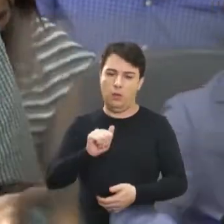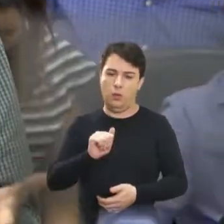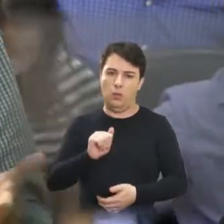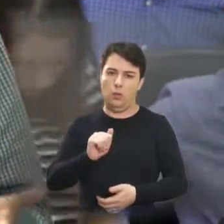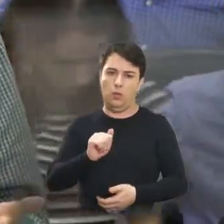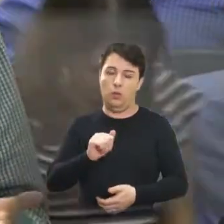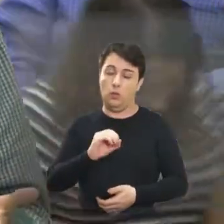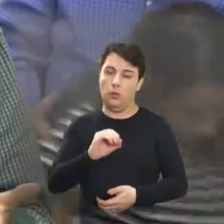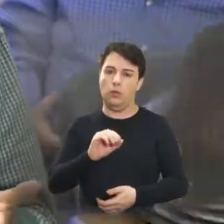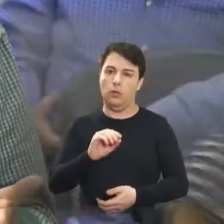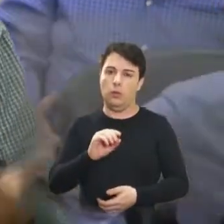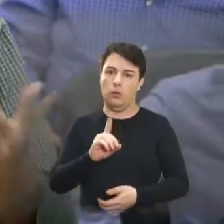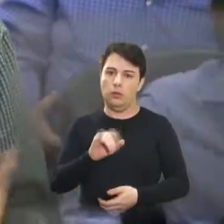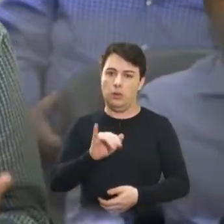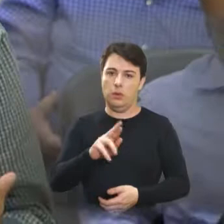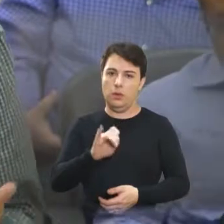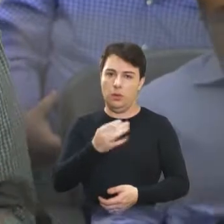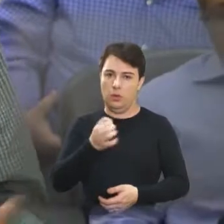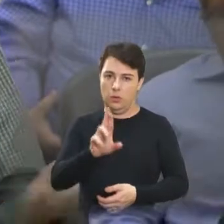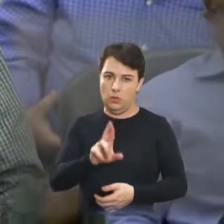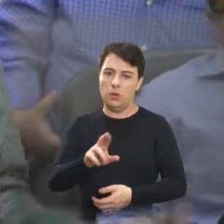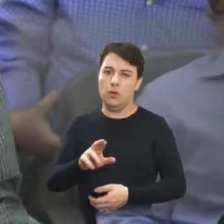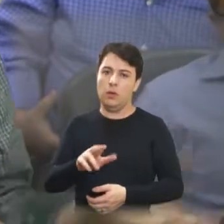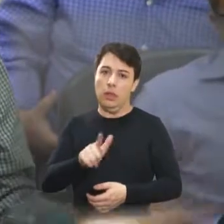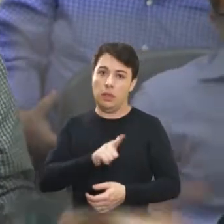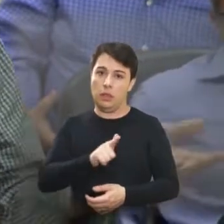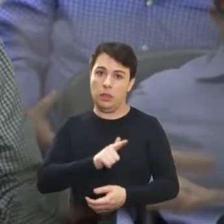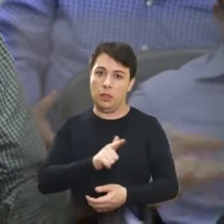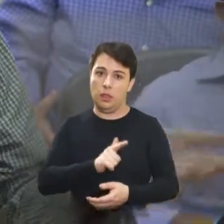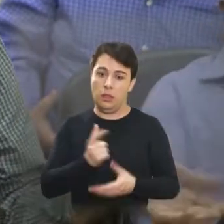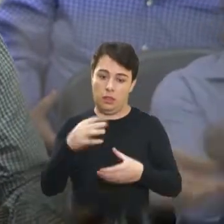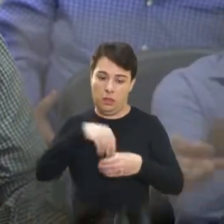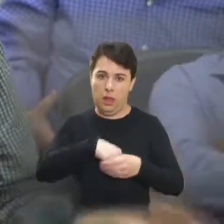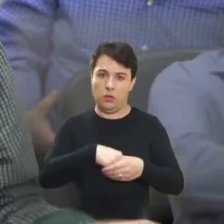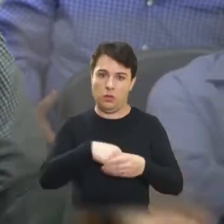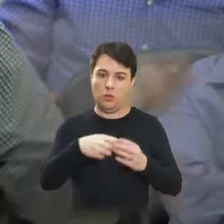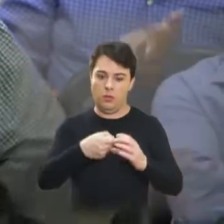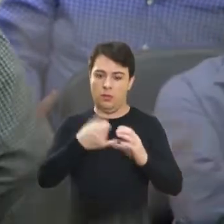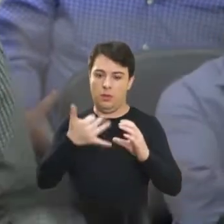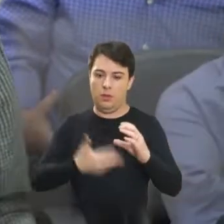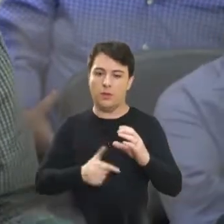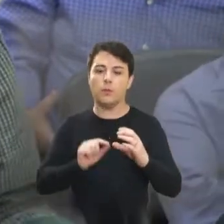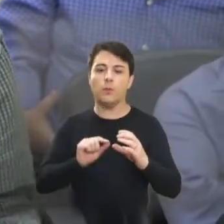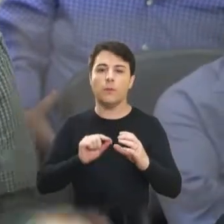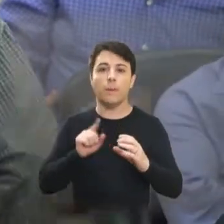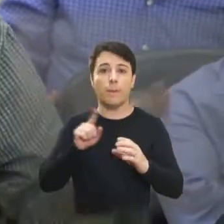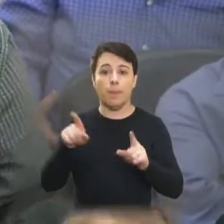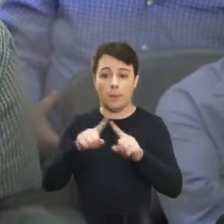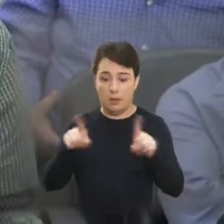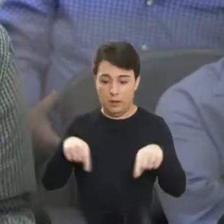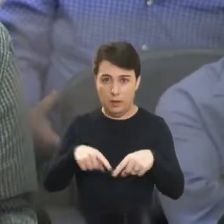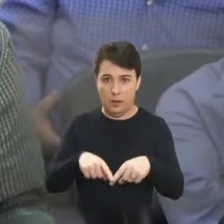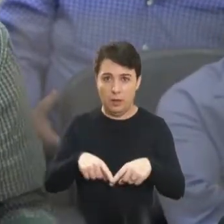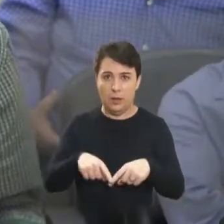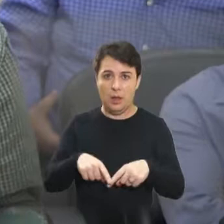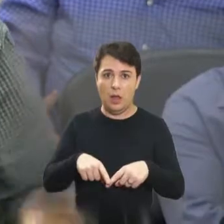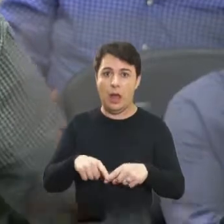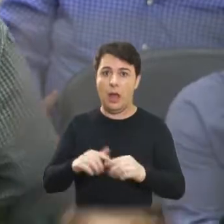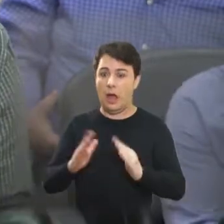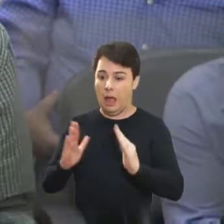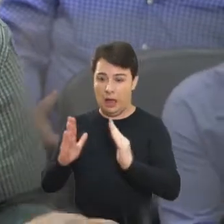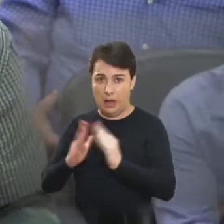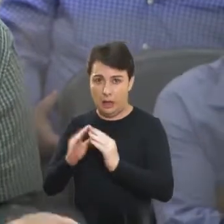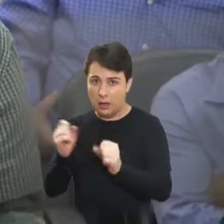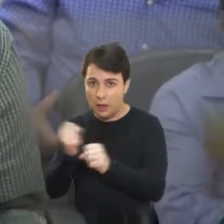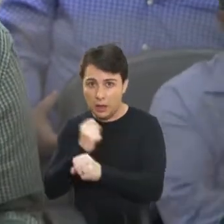Estatuto da Cidade já fornece, para que esses lotes que já existem e que não estão construídos, não